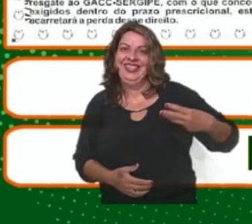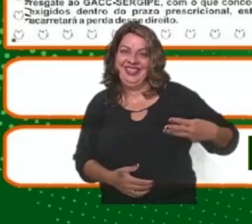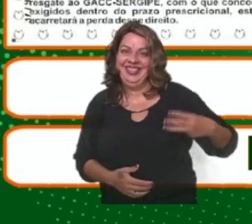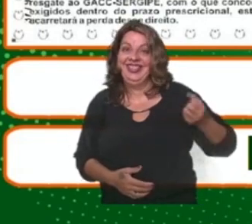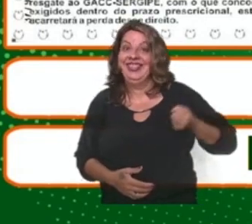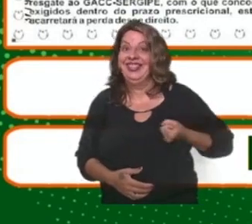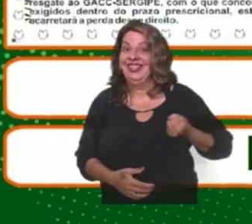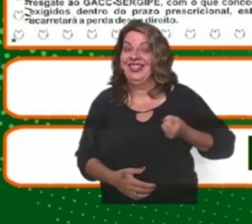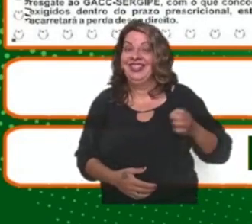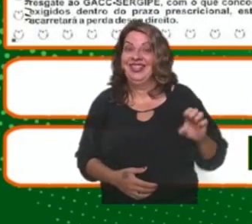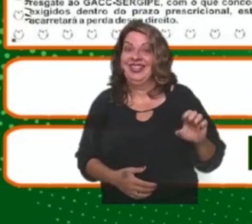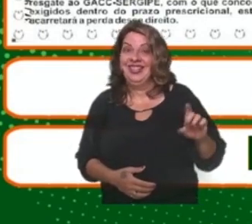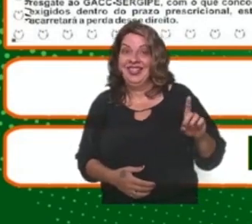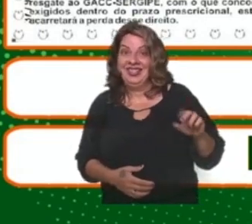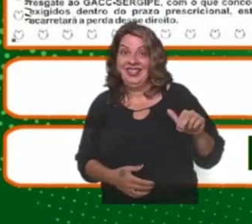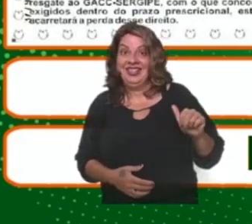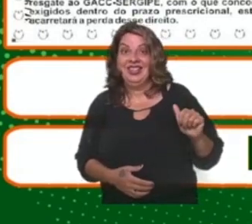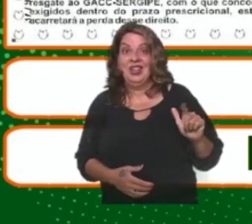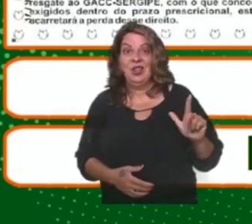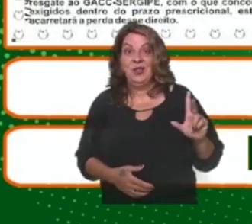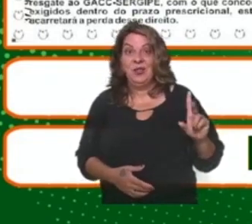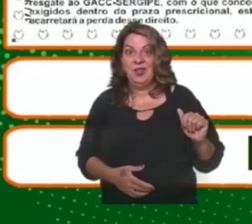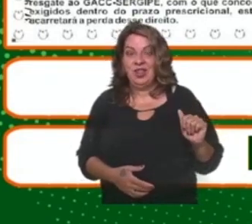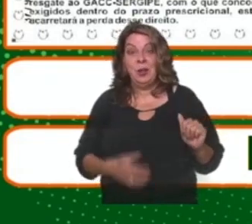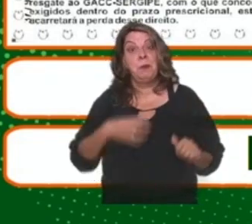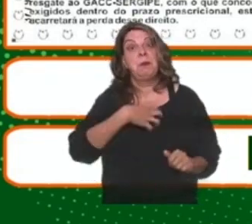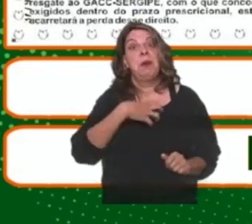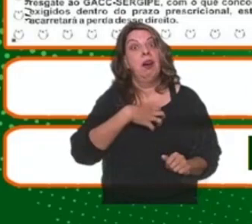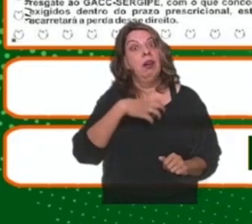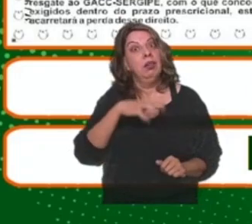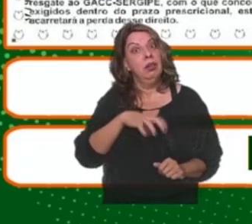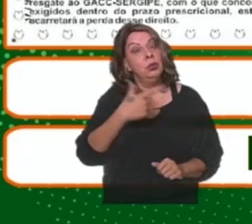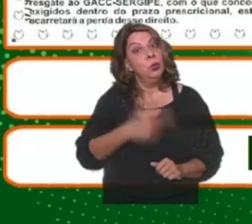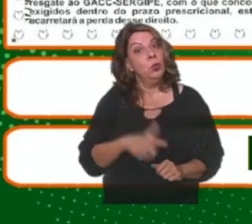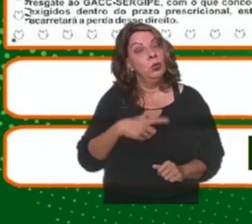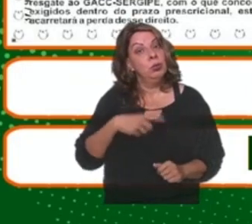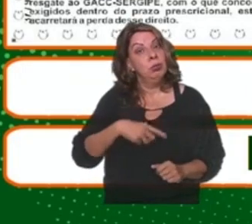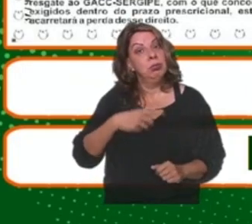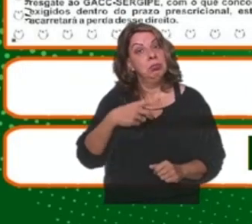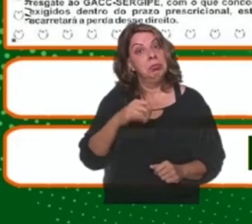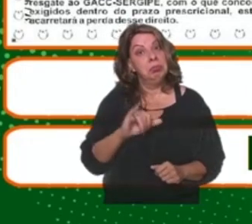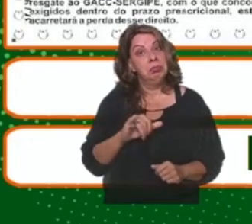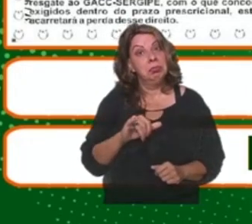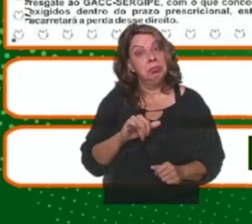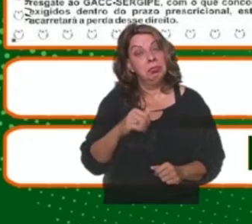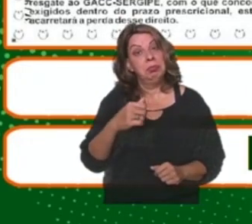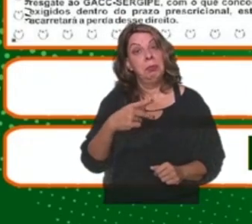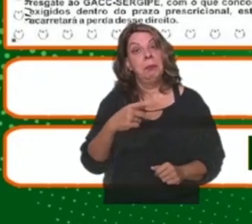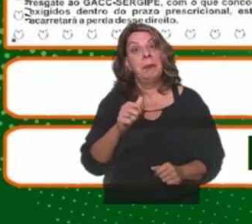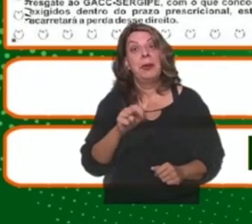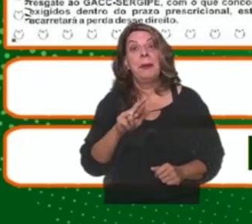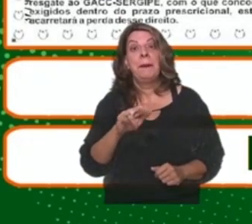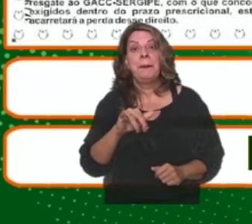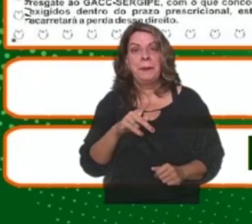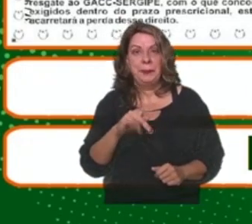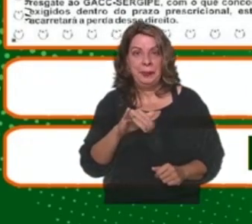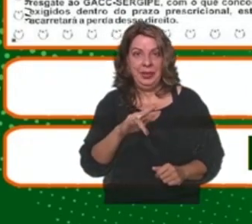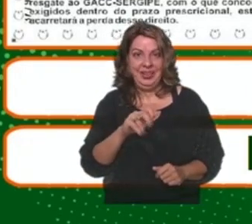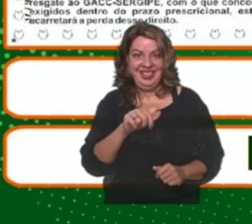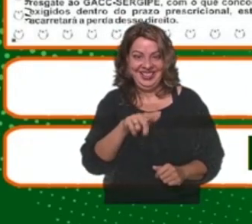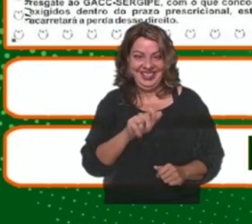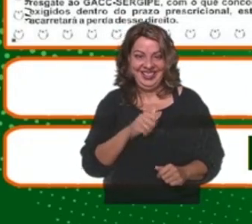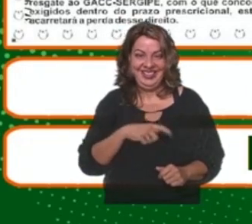041443, numeração da Edinalva Santos, de Paripiranga, Bahia. Denivânia, da Regional Itaporanga, foi a pé quente. Aqui também tem o